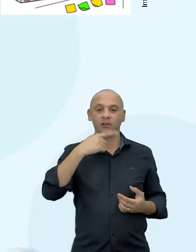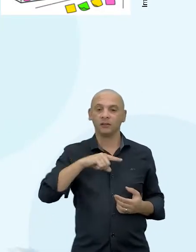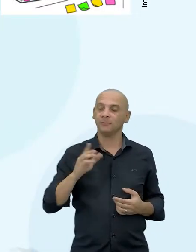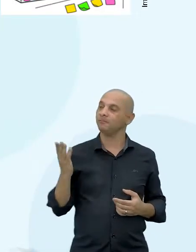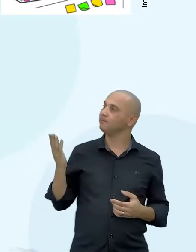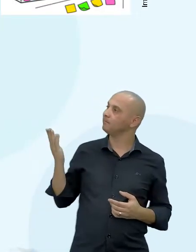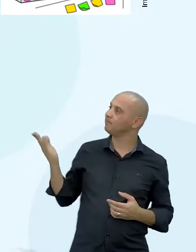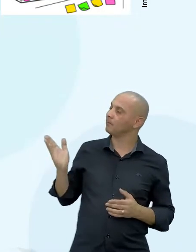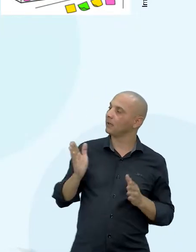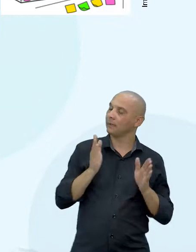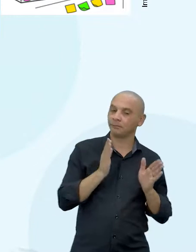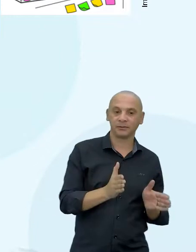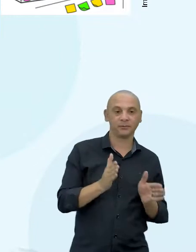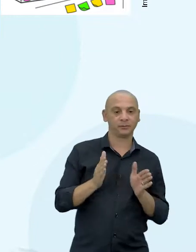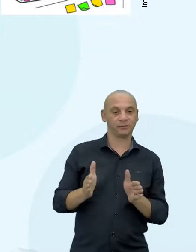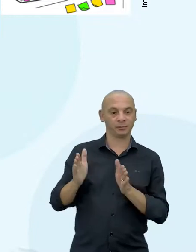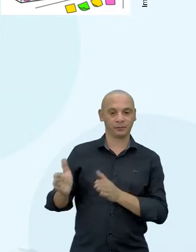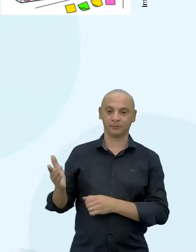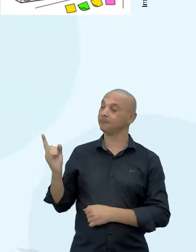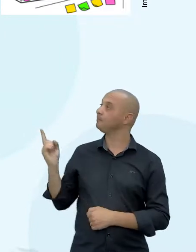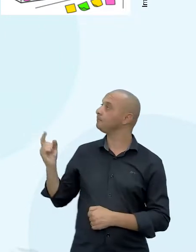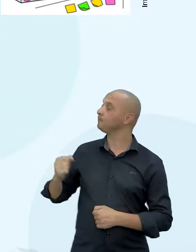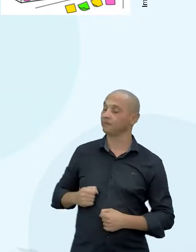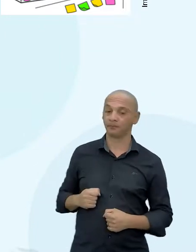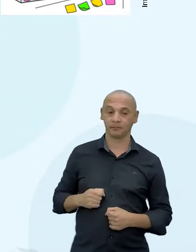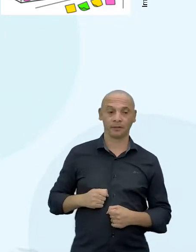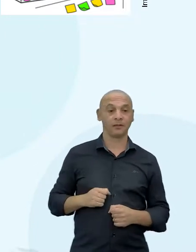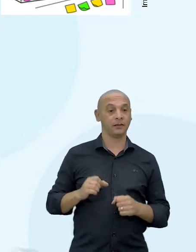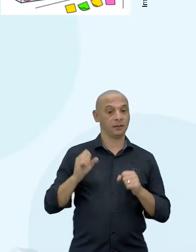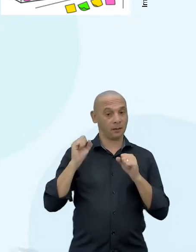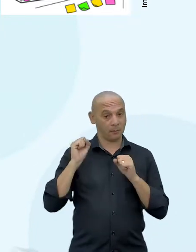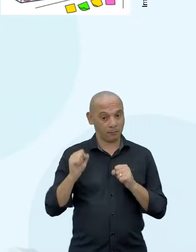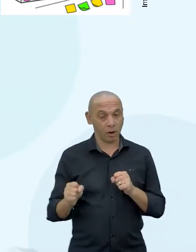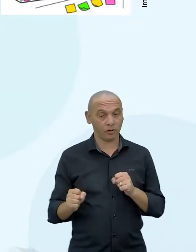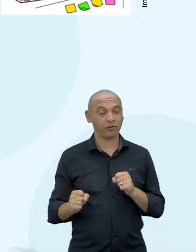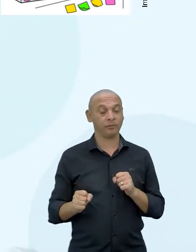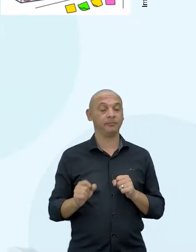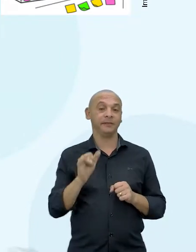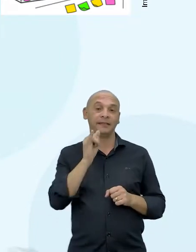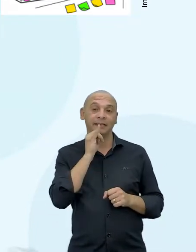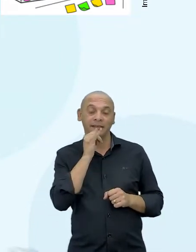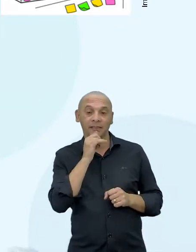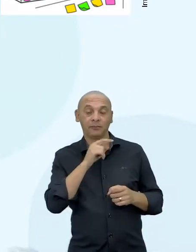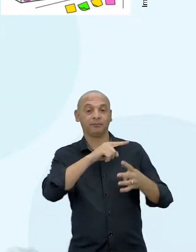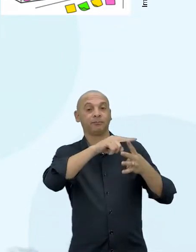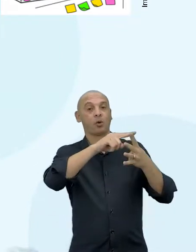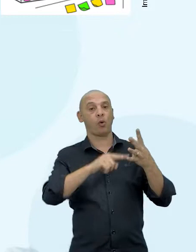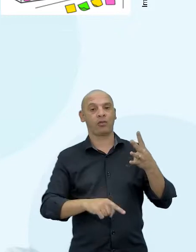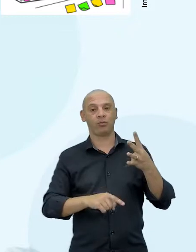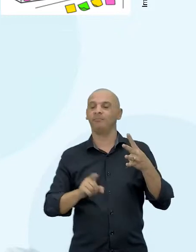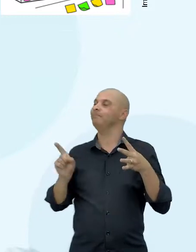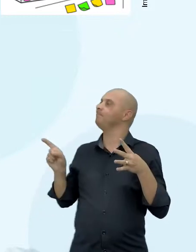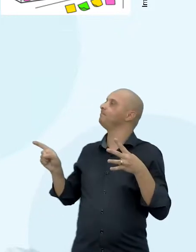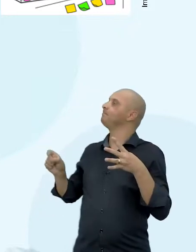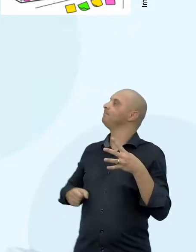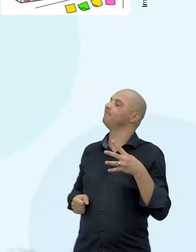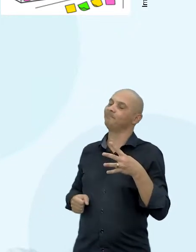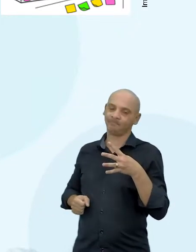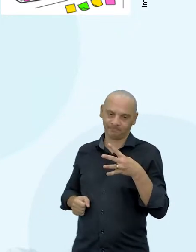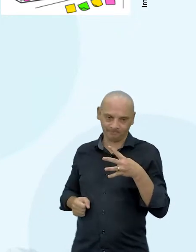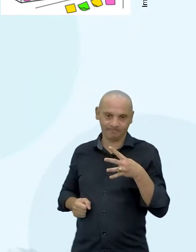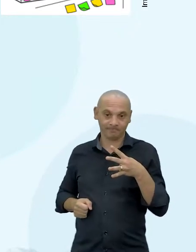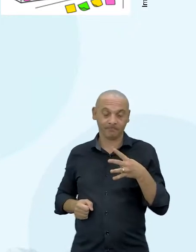trazendo a questão que você quer responder aí, a gente vai para as etapas do estudo de caso. O estudo de caso,